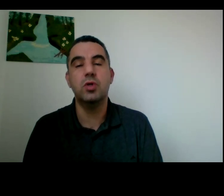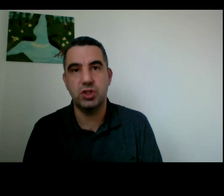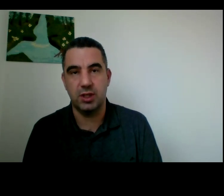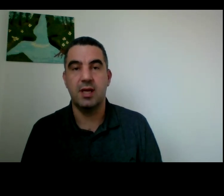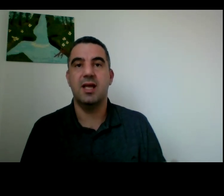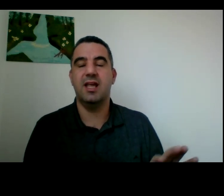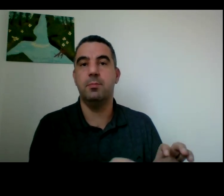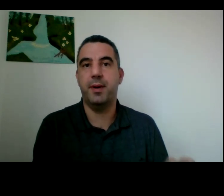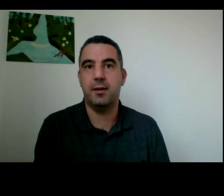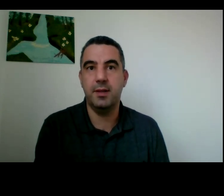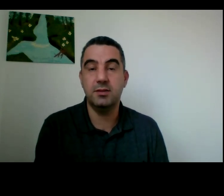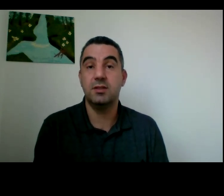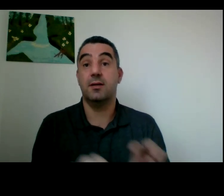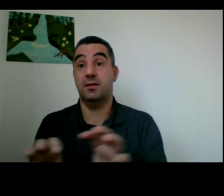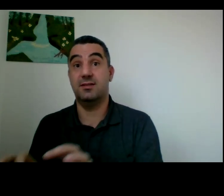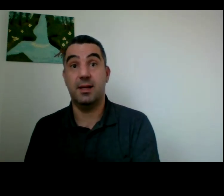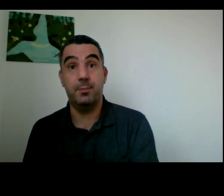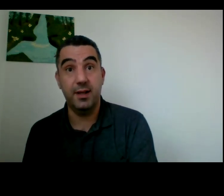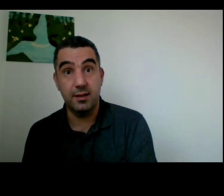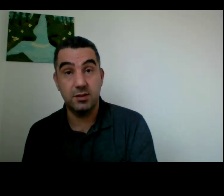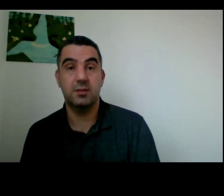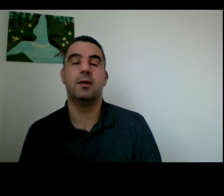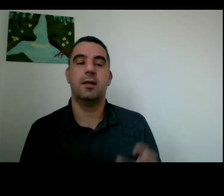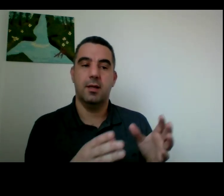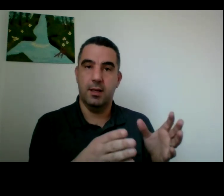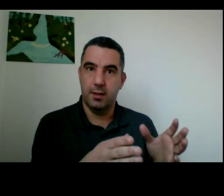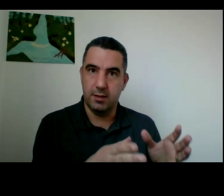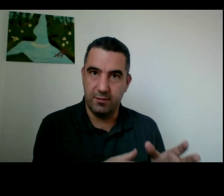de hoje: impairment, disability,